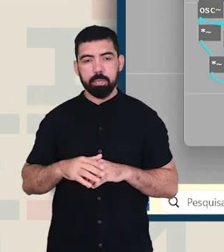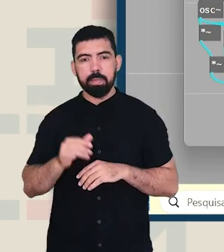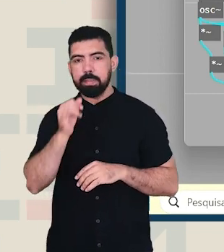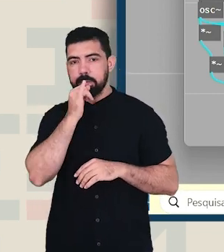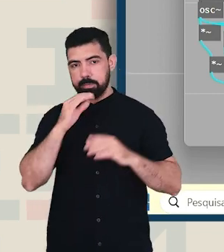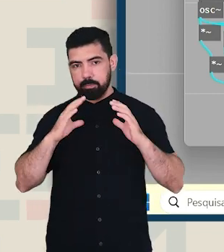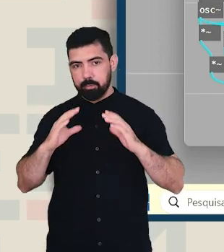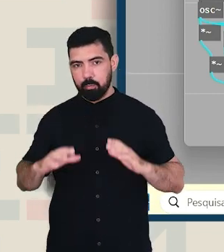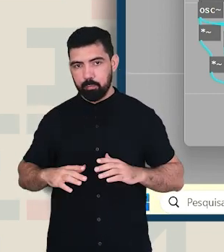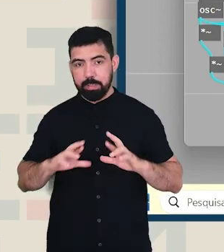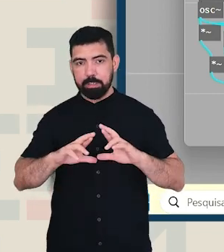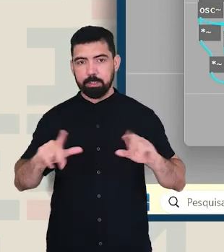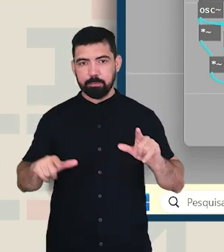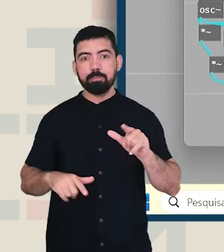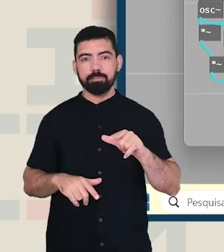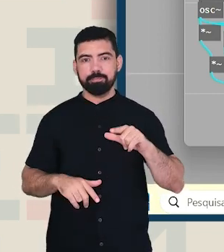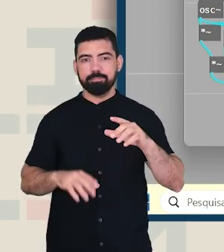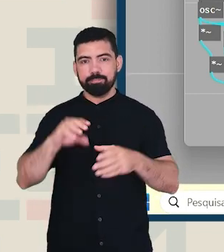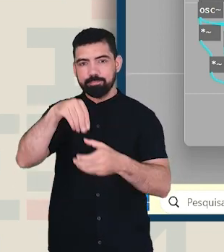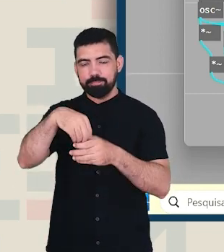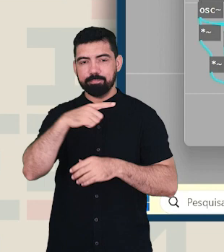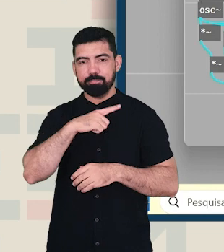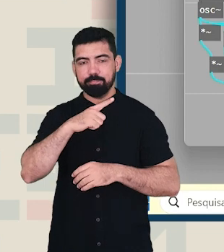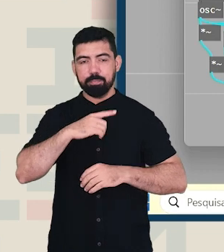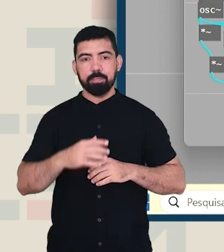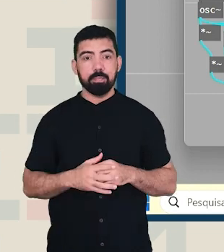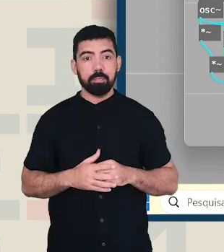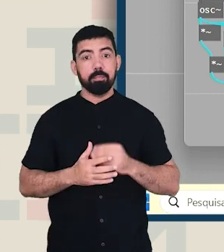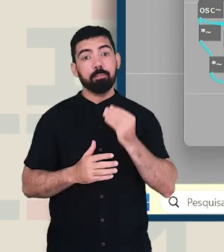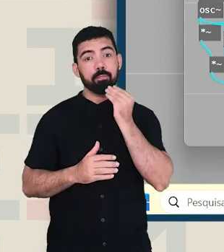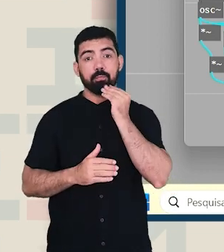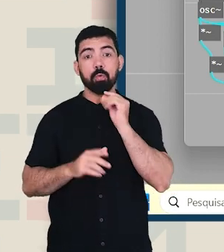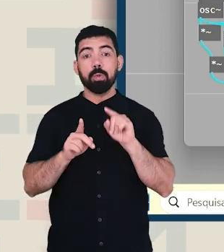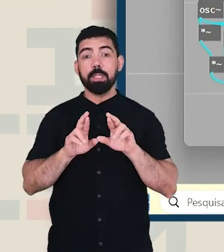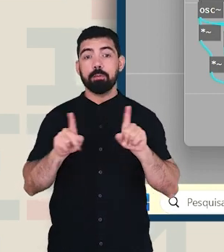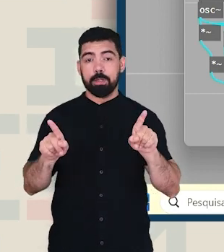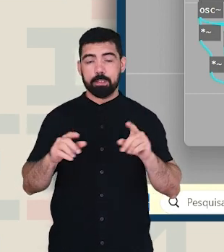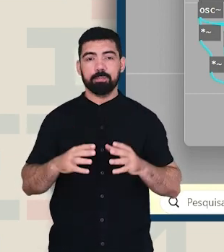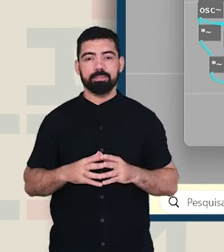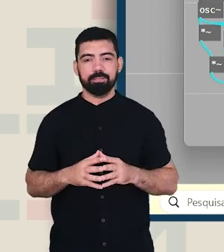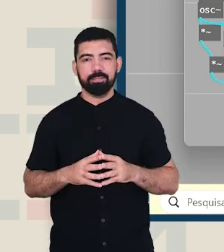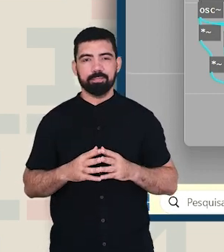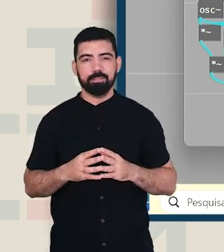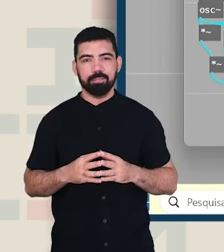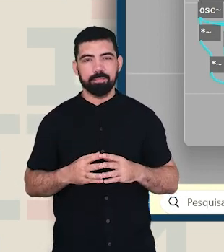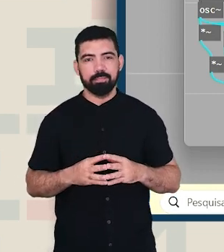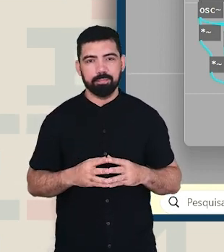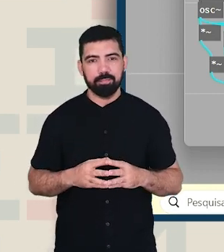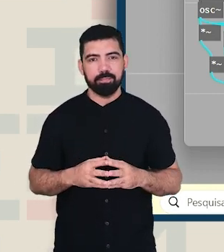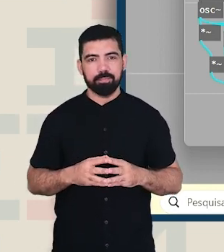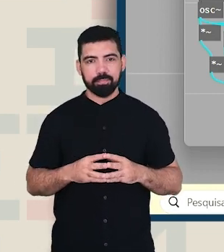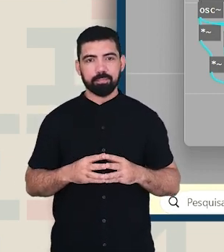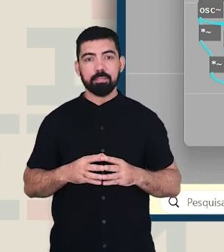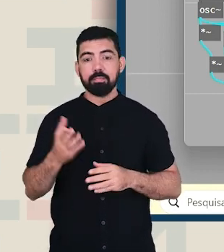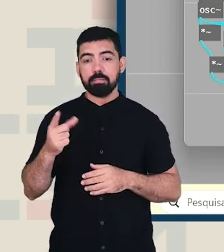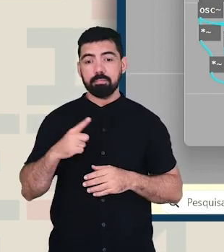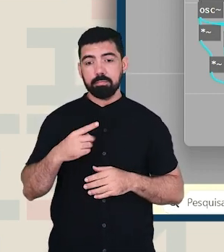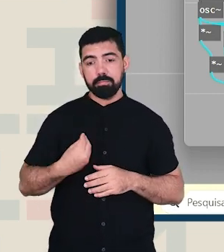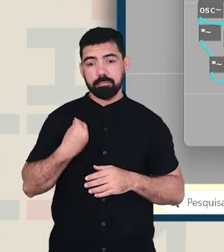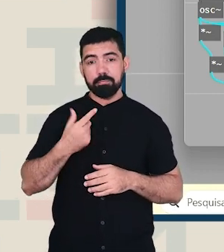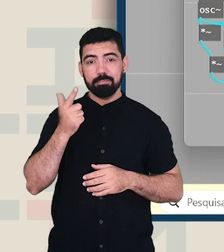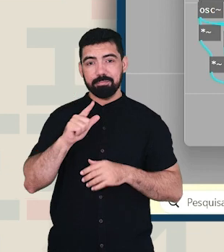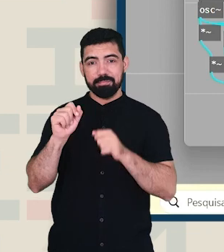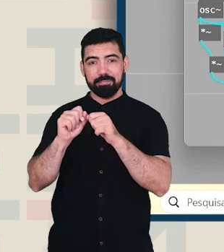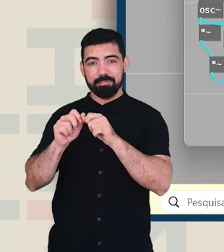um comportamento já diferenciado. Isto daqui não serve para nada. Ok. Está aí porque depois eu vou seguir